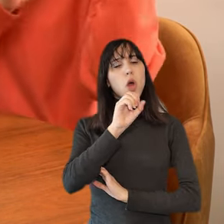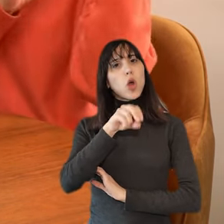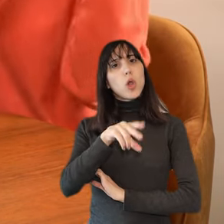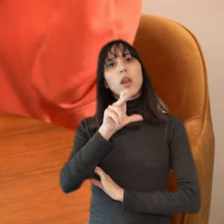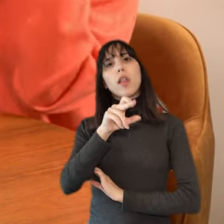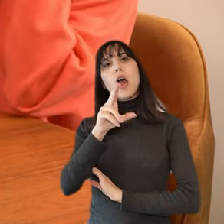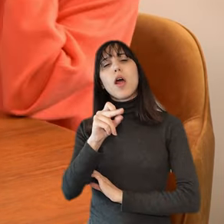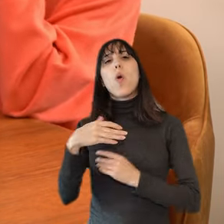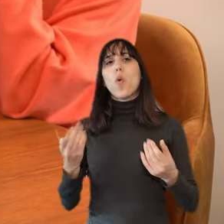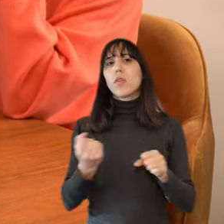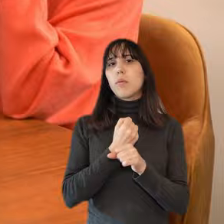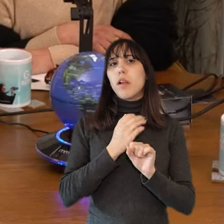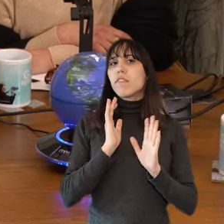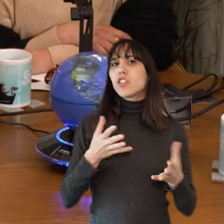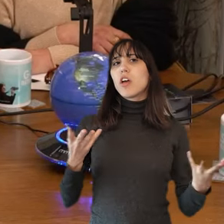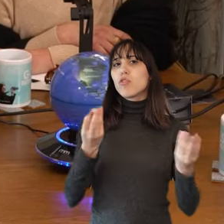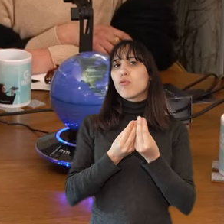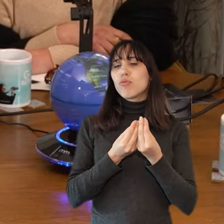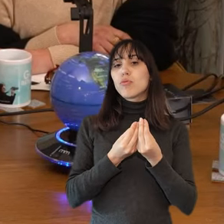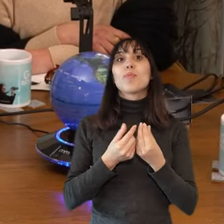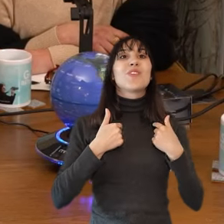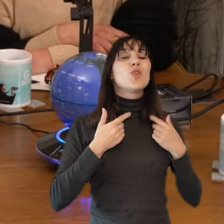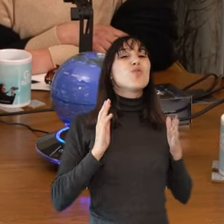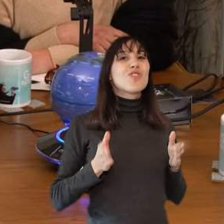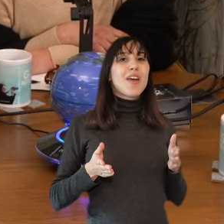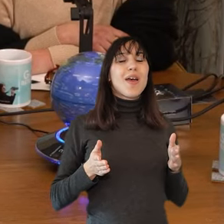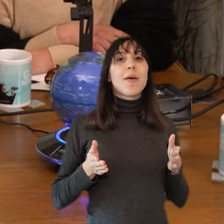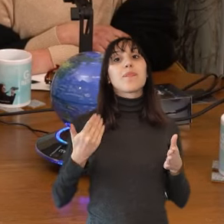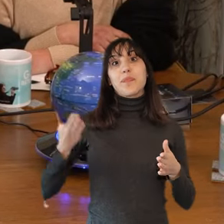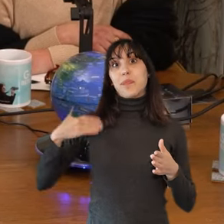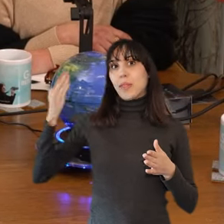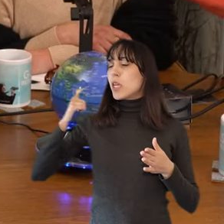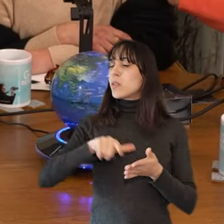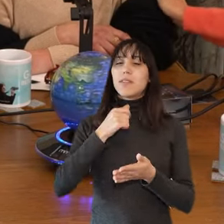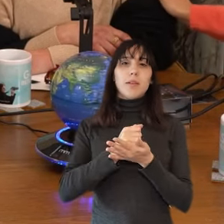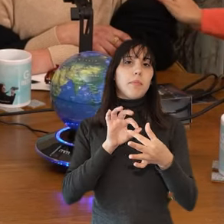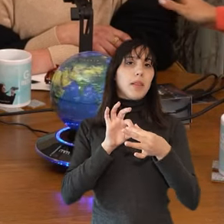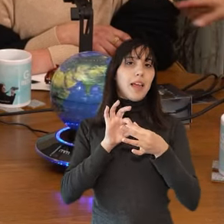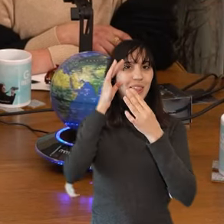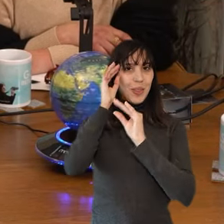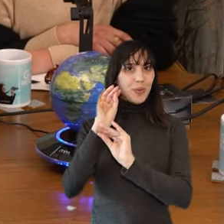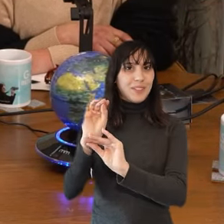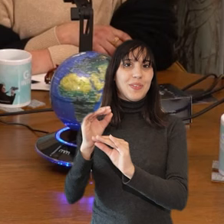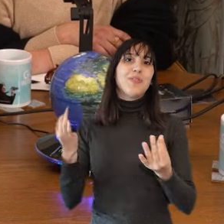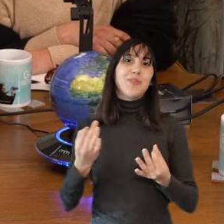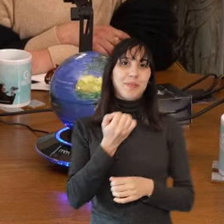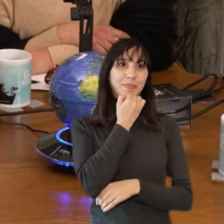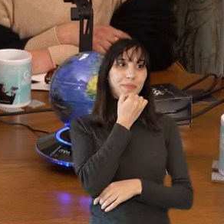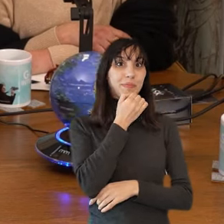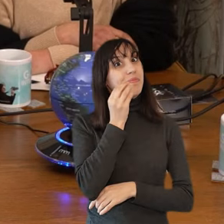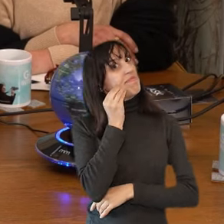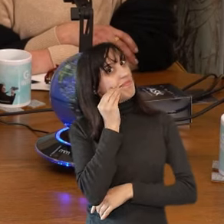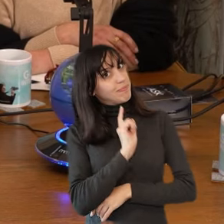trabalhava na com a Clone Lara eu eu eu já eu sempre estive ligada à educação faz